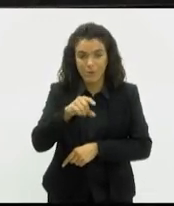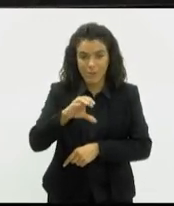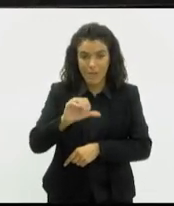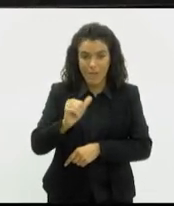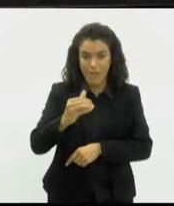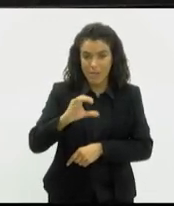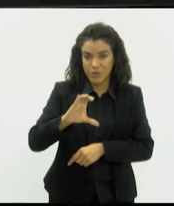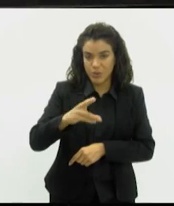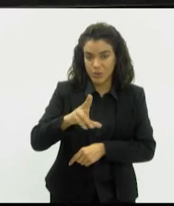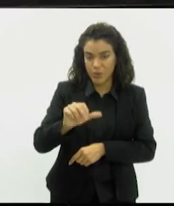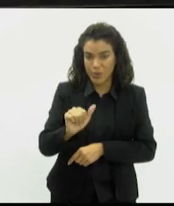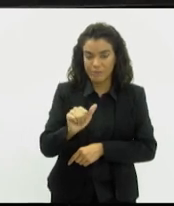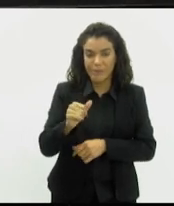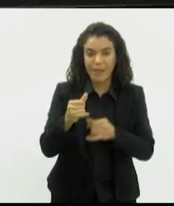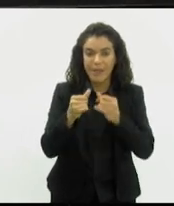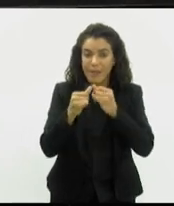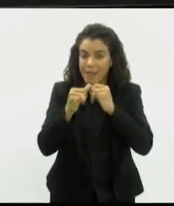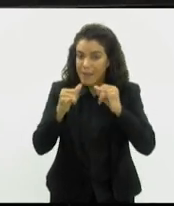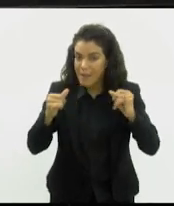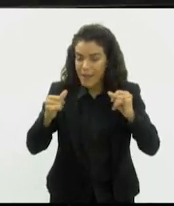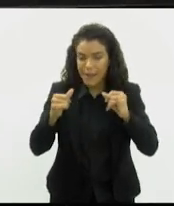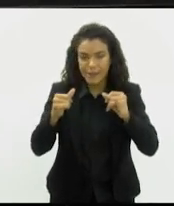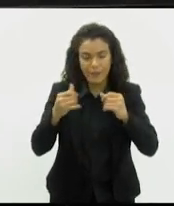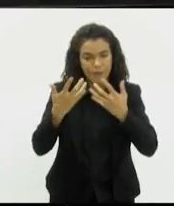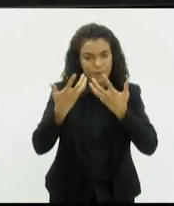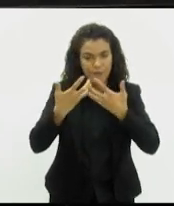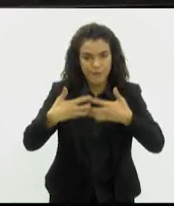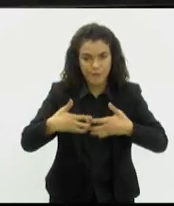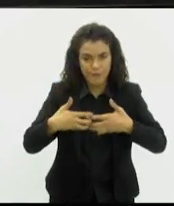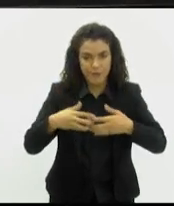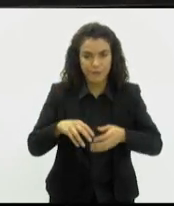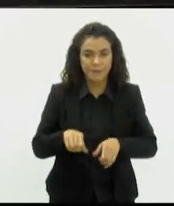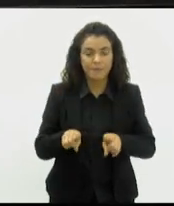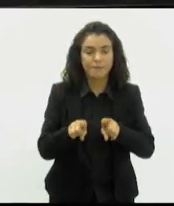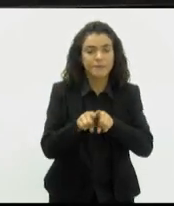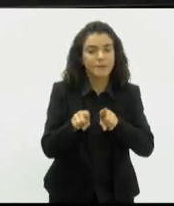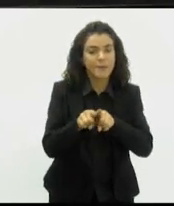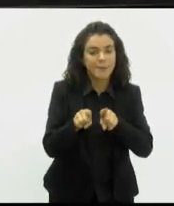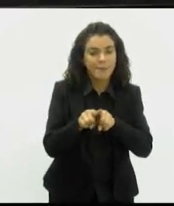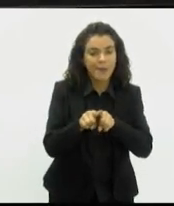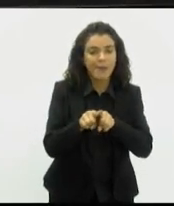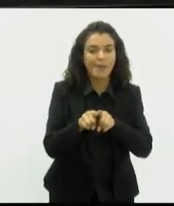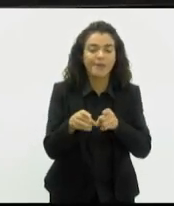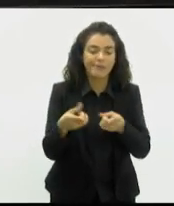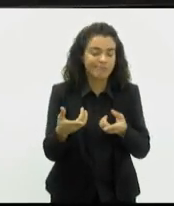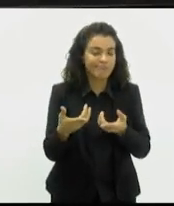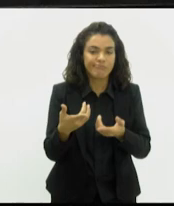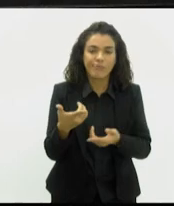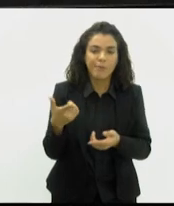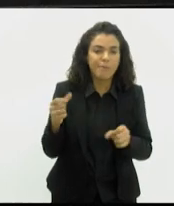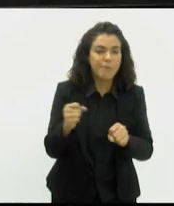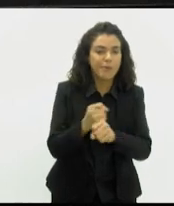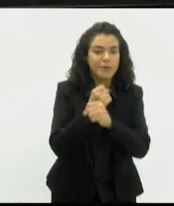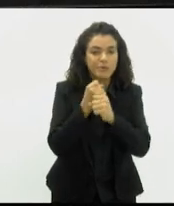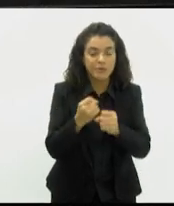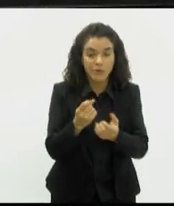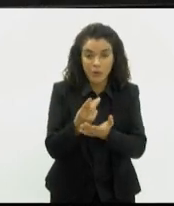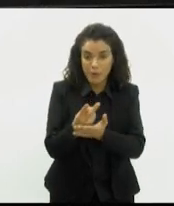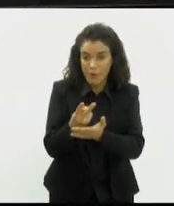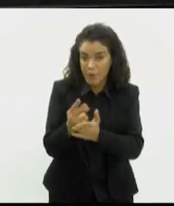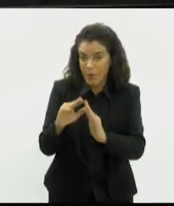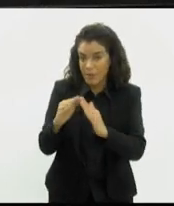A rede elétrica não funciona, e isso tornou-se inviável a gente manter as aulas